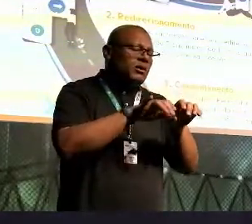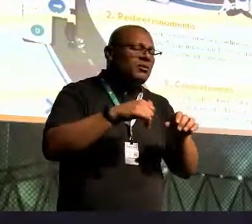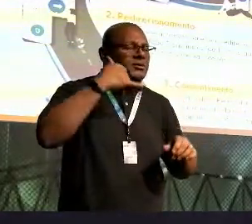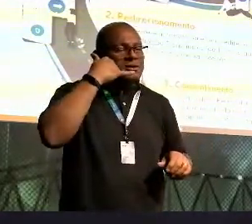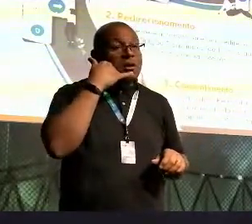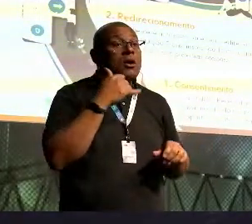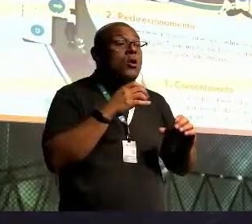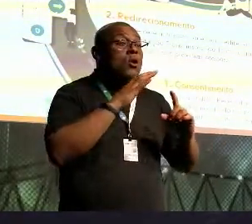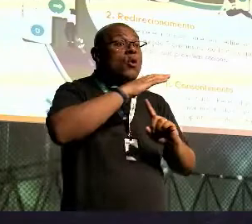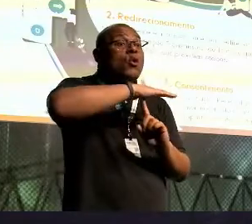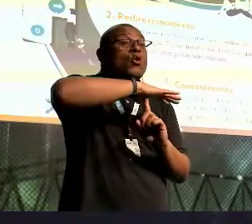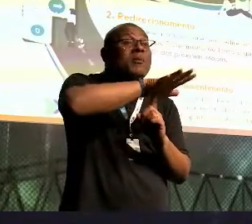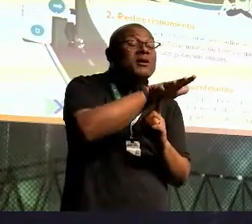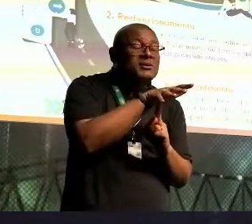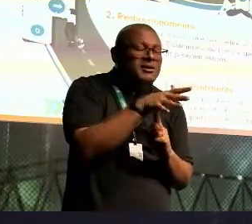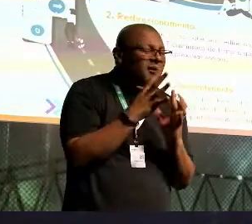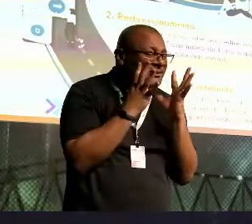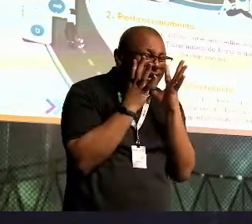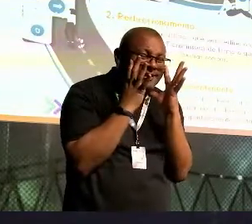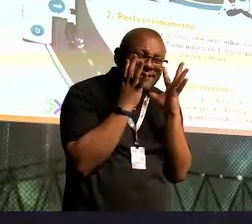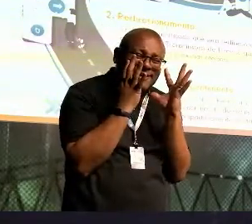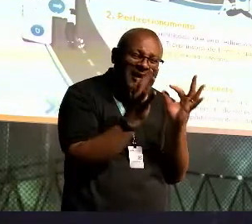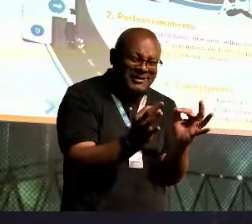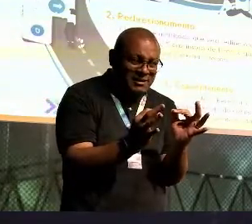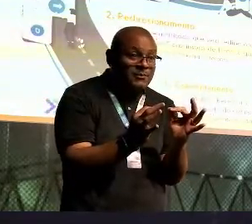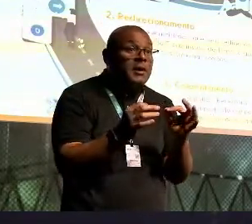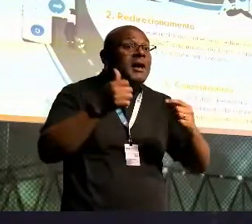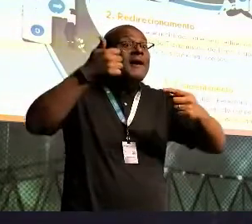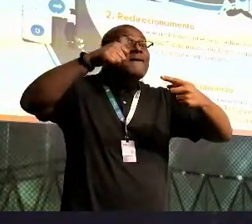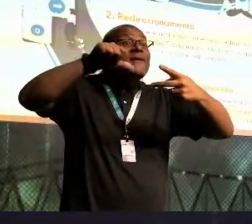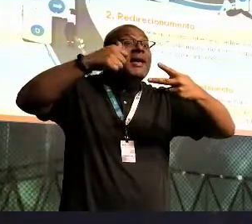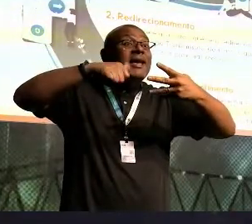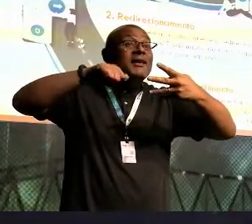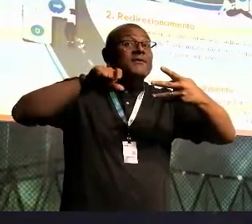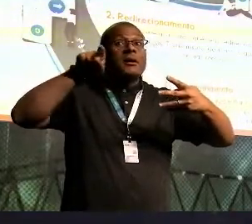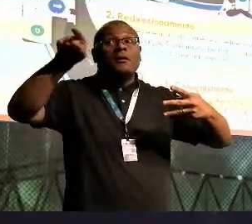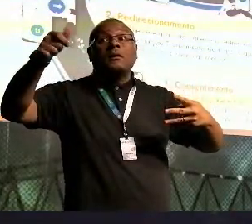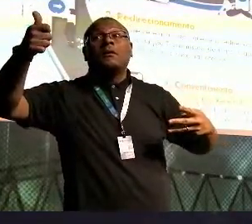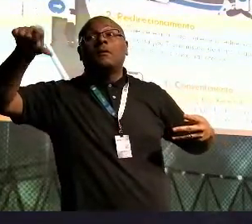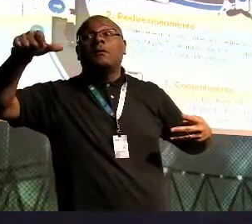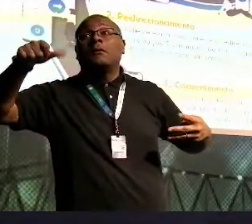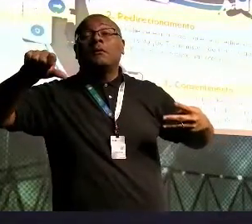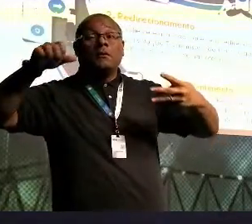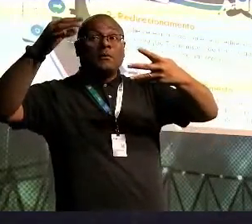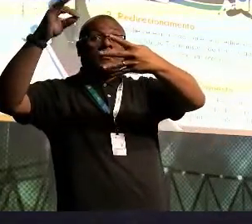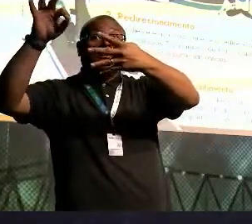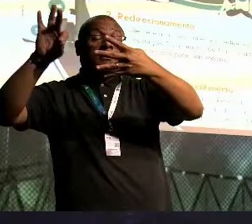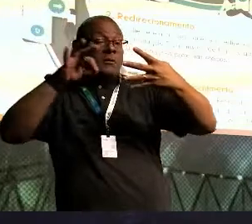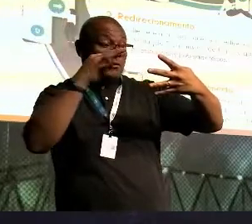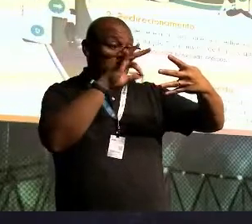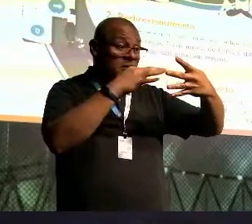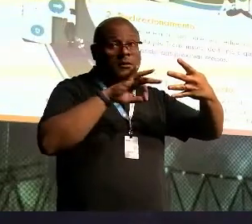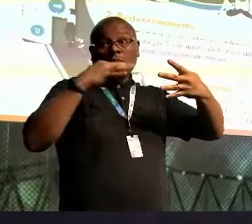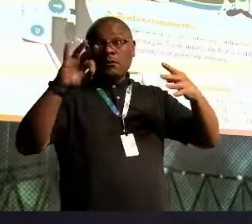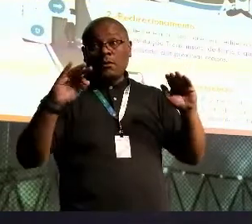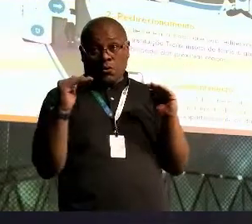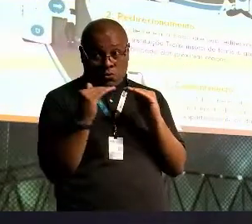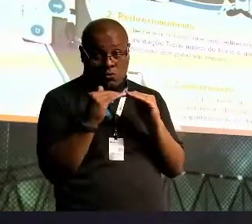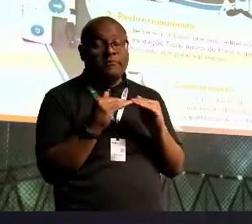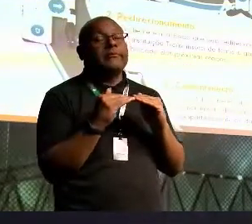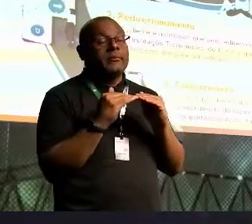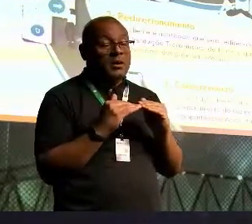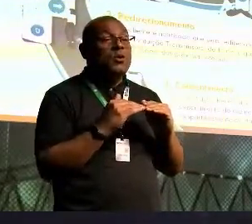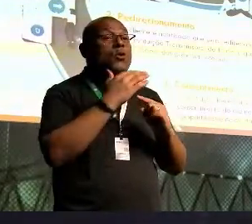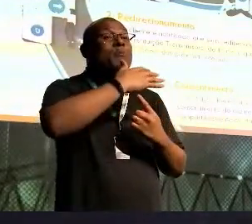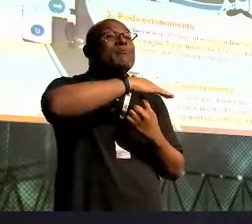Central está muito forte nessa questão da confirmação na outra ponta, nos bancos. Também no consentimento, o Banco Central já está atuante